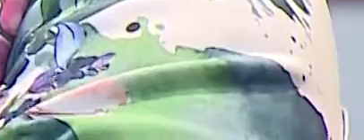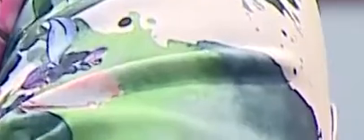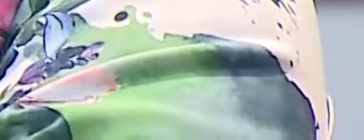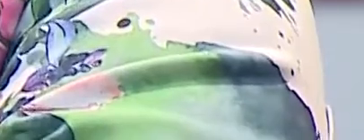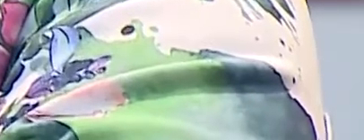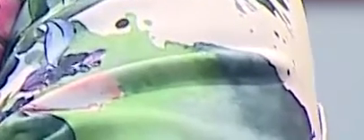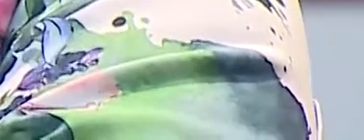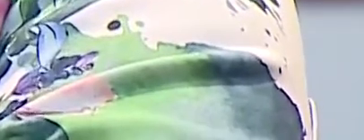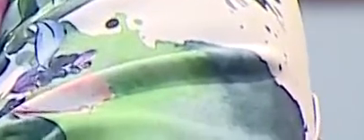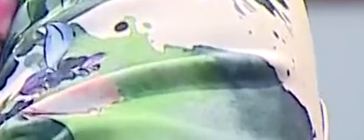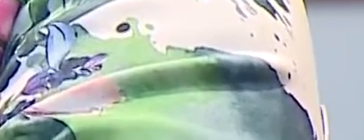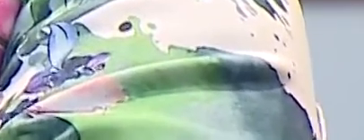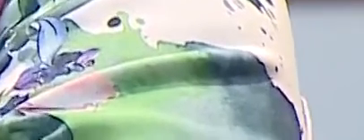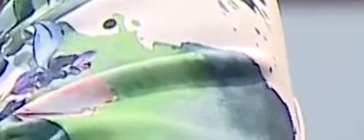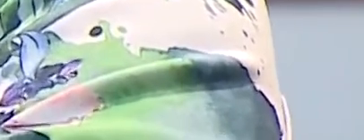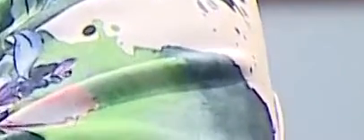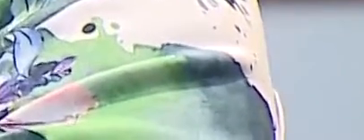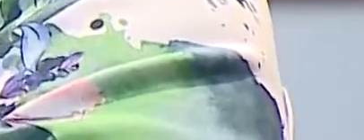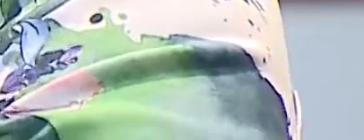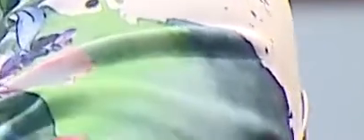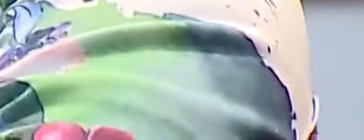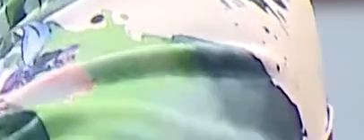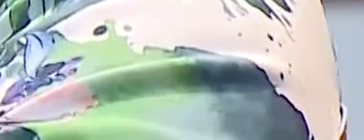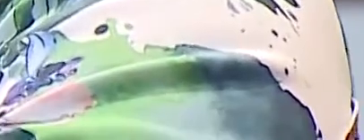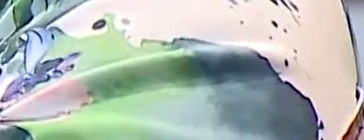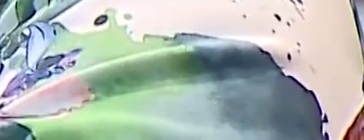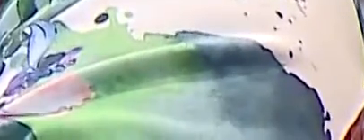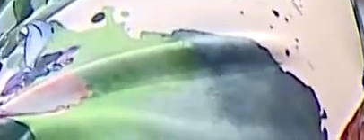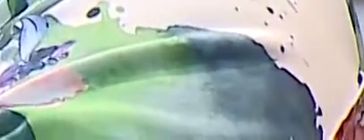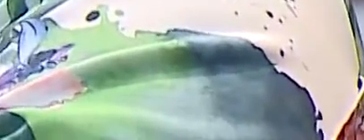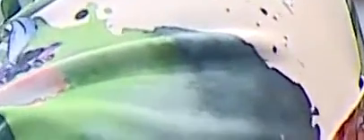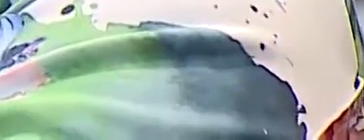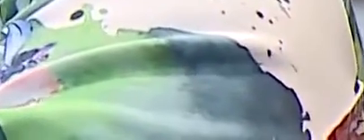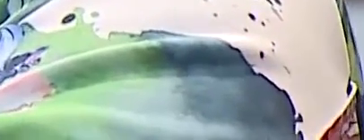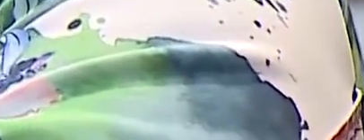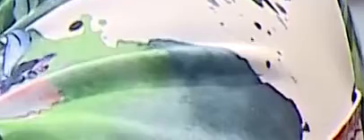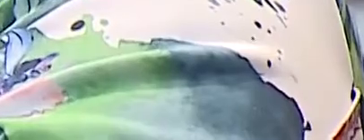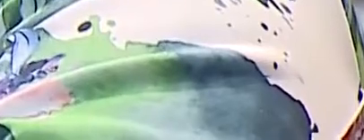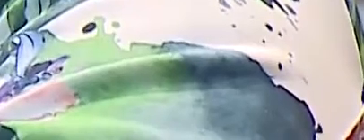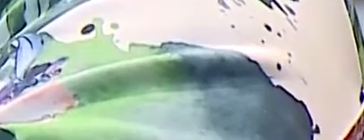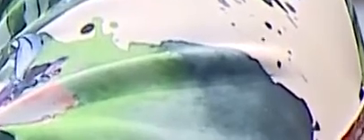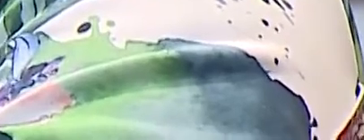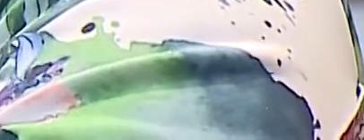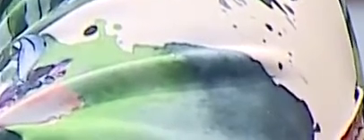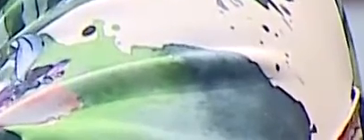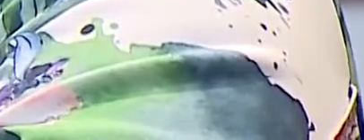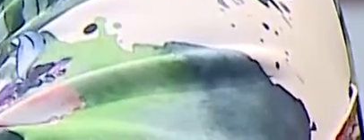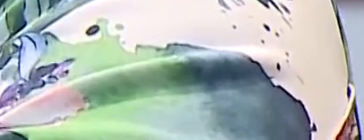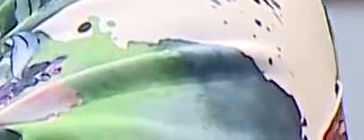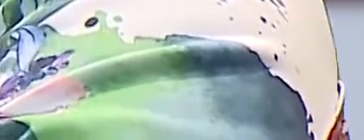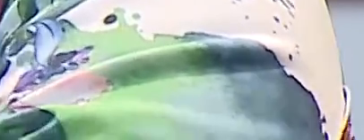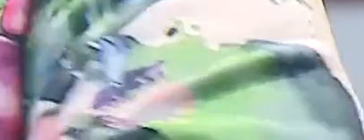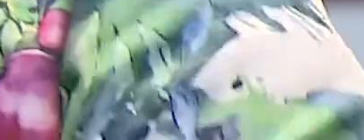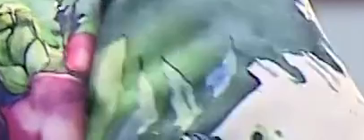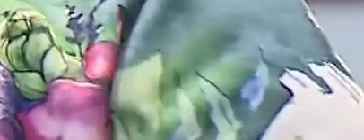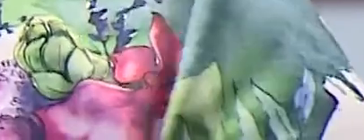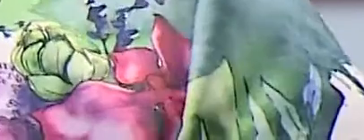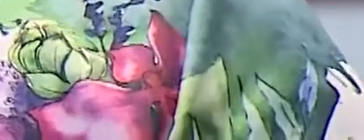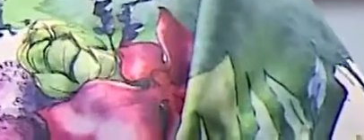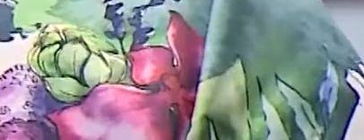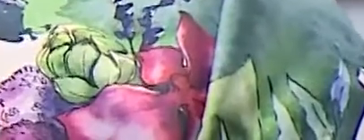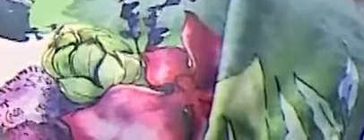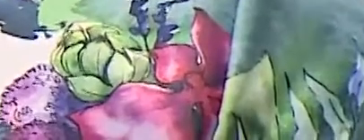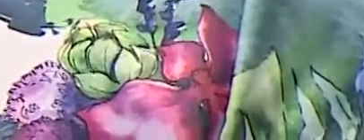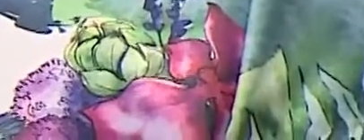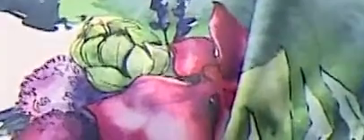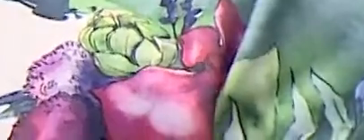vida. A deputada Socorro Joaquim fez um dos últimos pronunciamentos na sessão desta terça-feira e ressaltou a necessidade